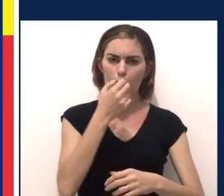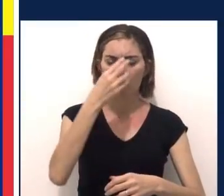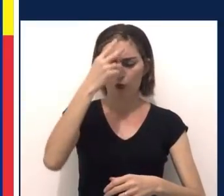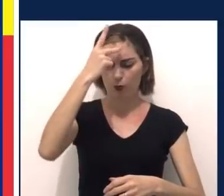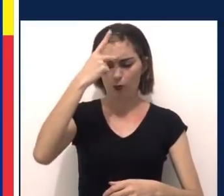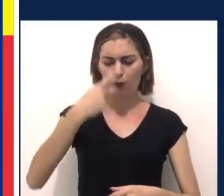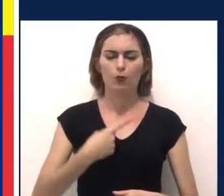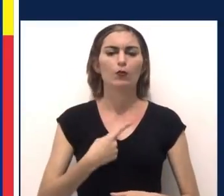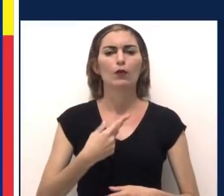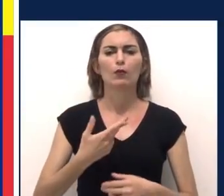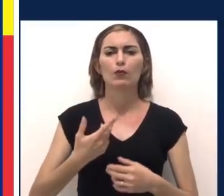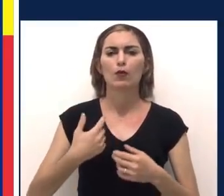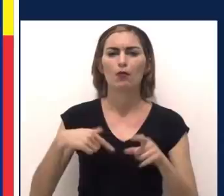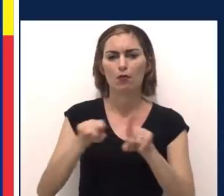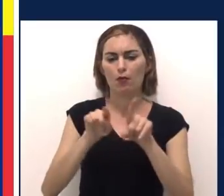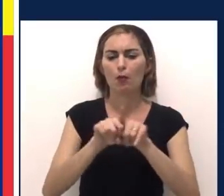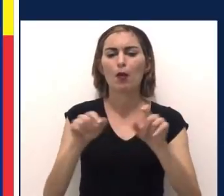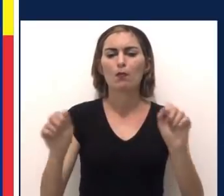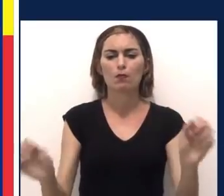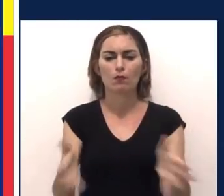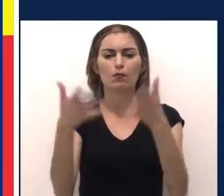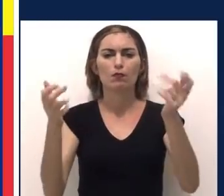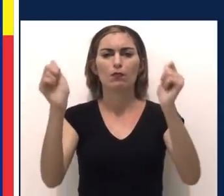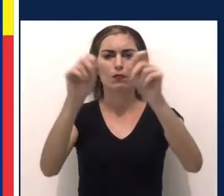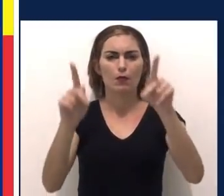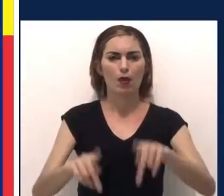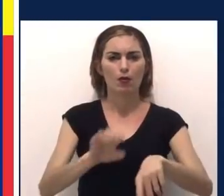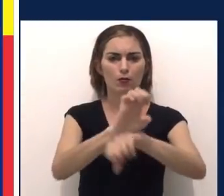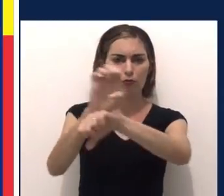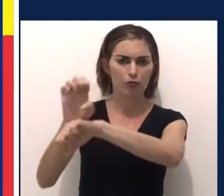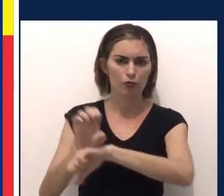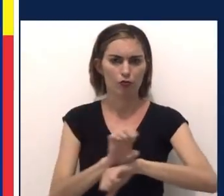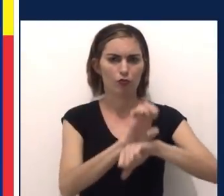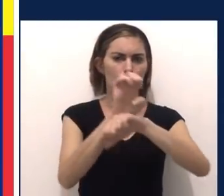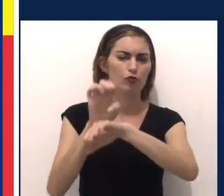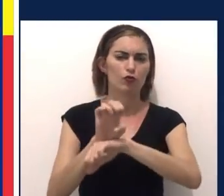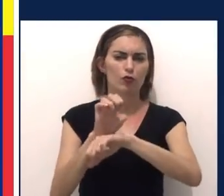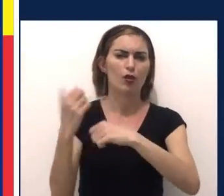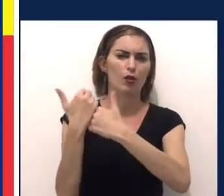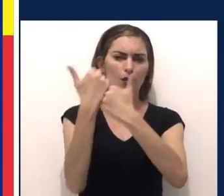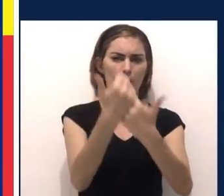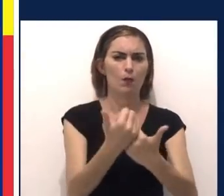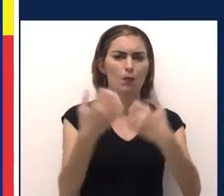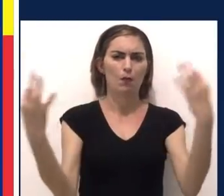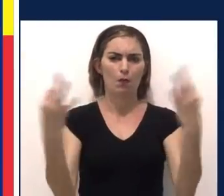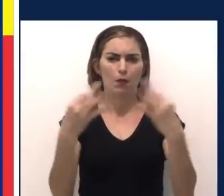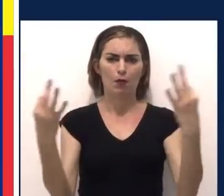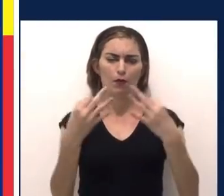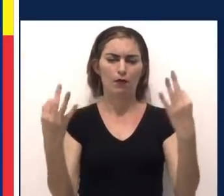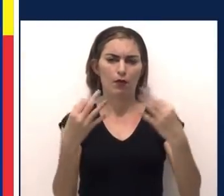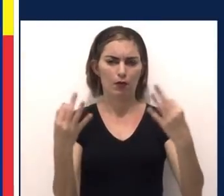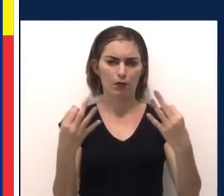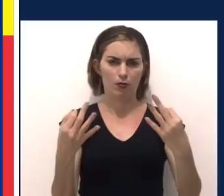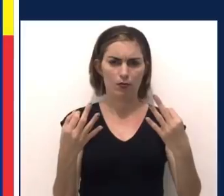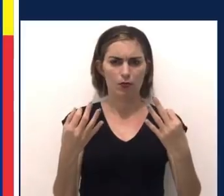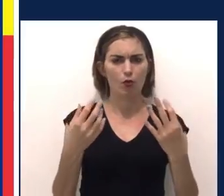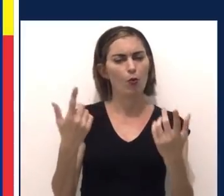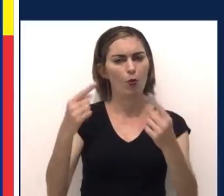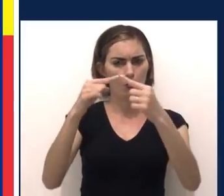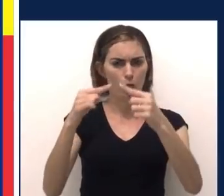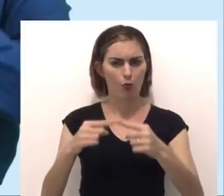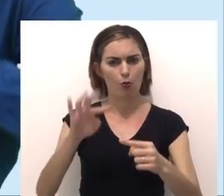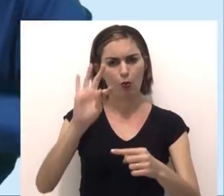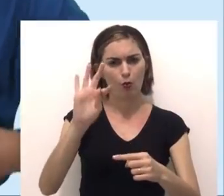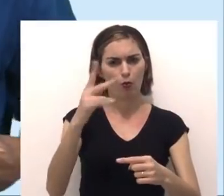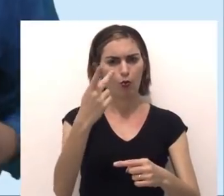o egoísmo e promover a paz. O Estado está representado da forma mais perfeita pelo rei,